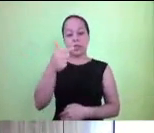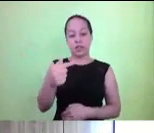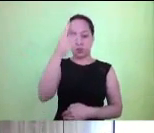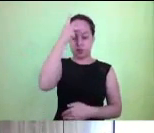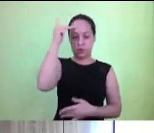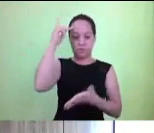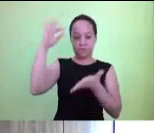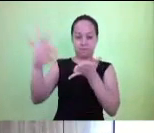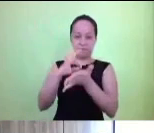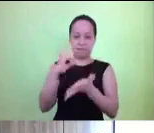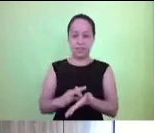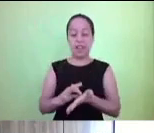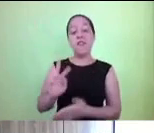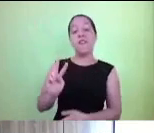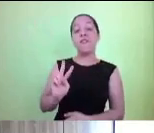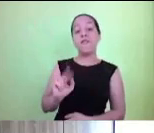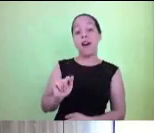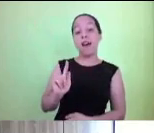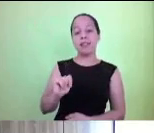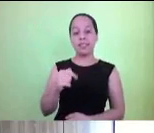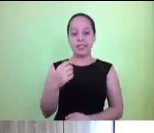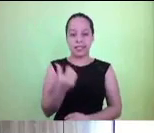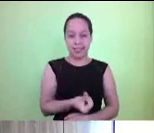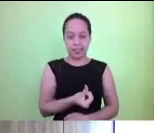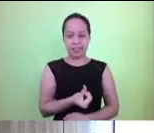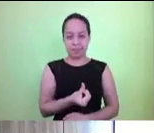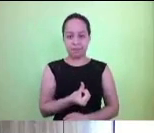número de vagas 6.